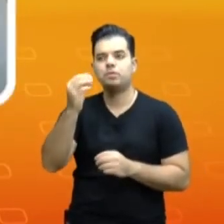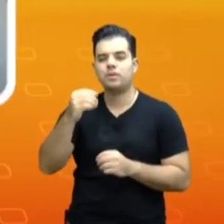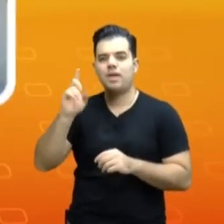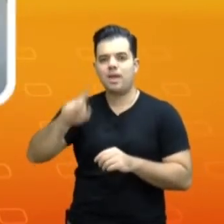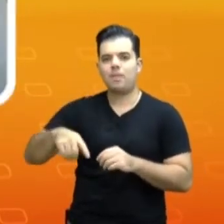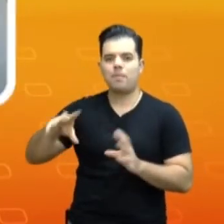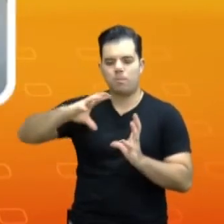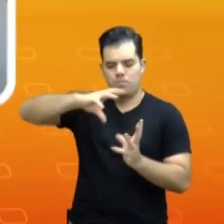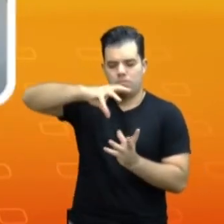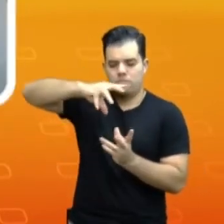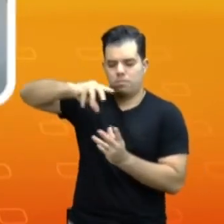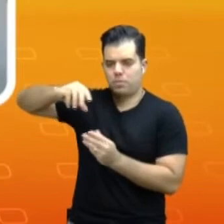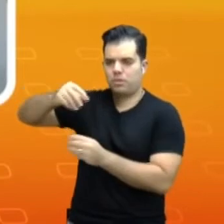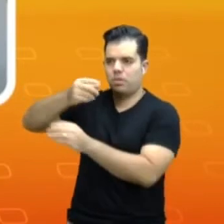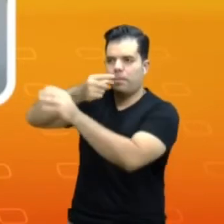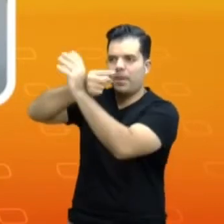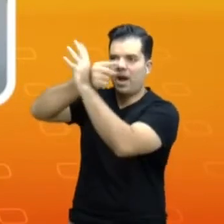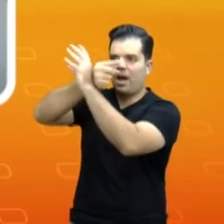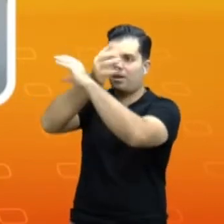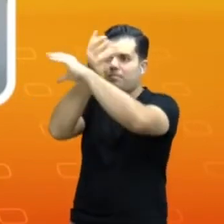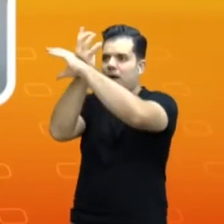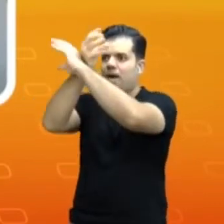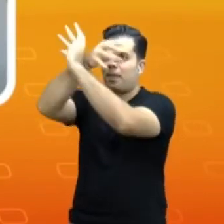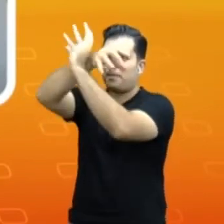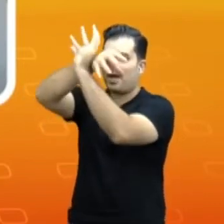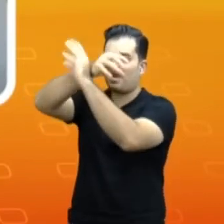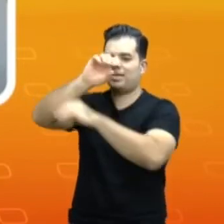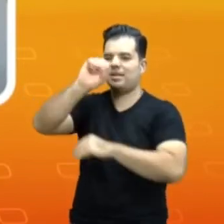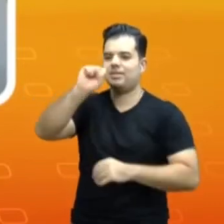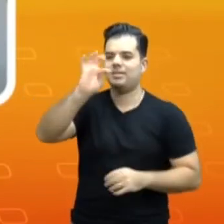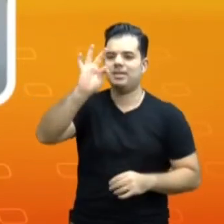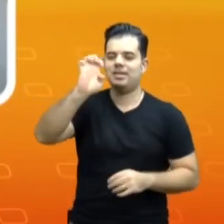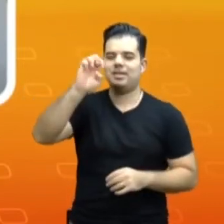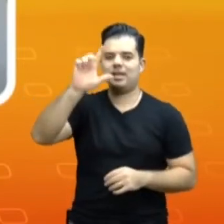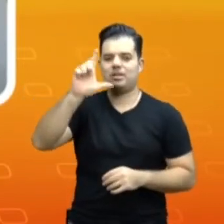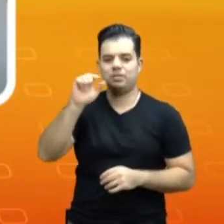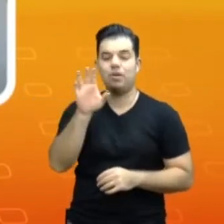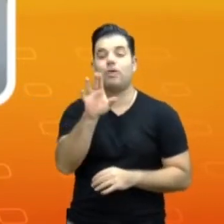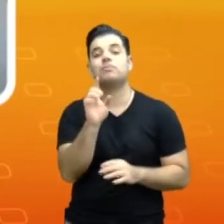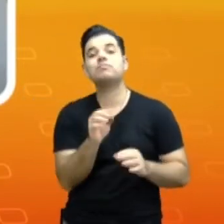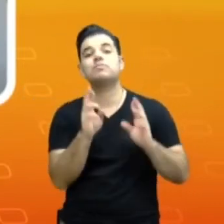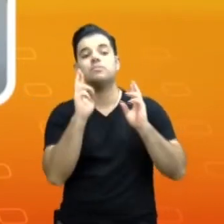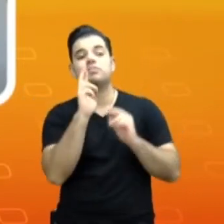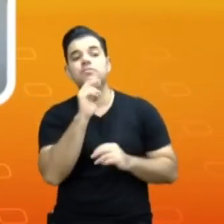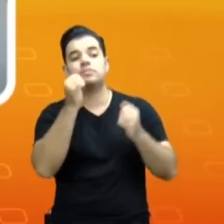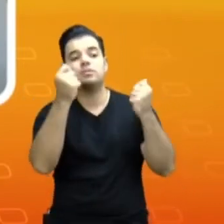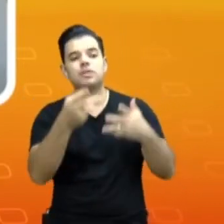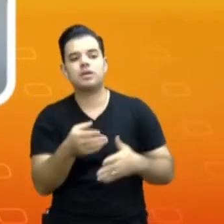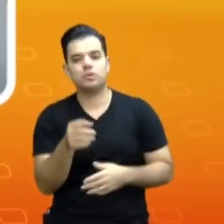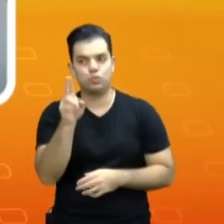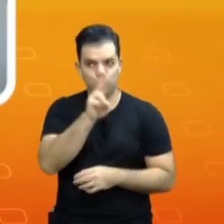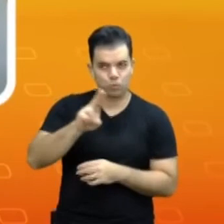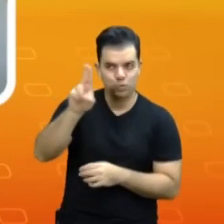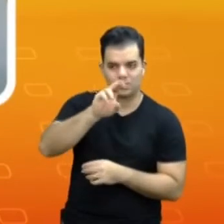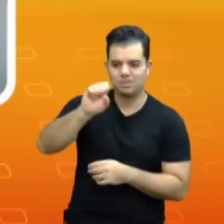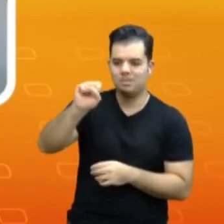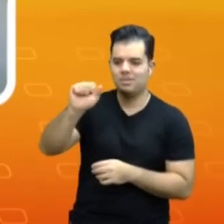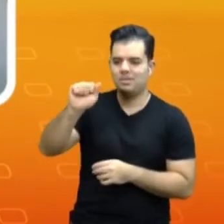Sérgio, não quero te decepcionar não, mas a gente não usou o satélite como contingência, tá? A